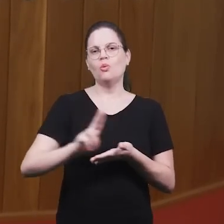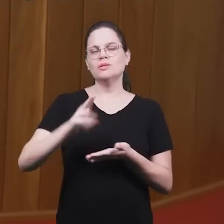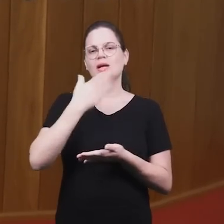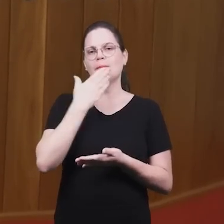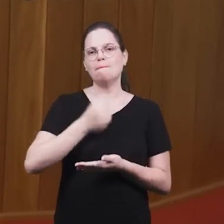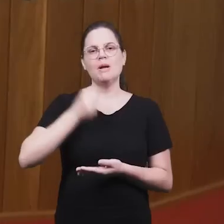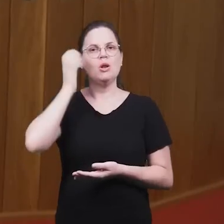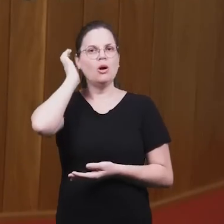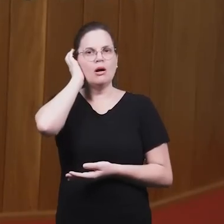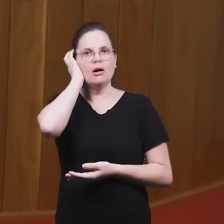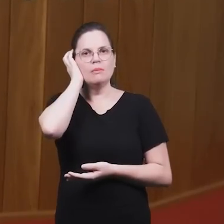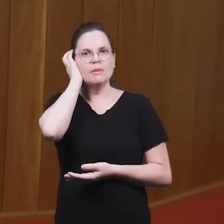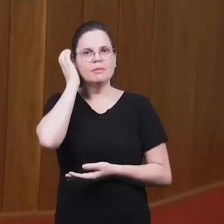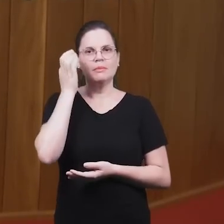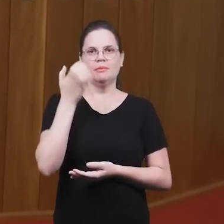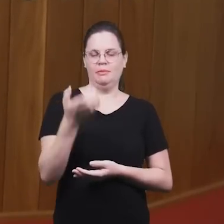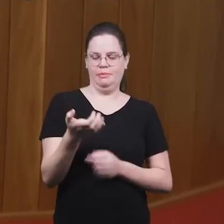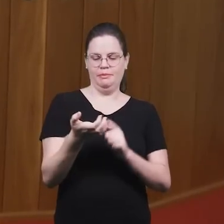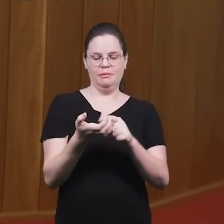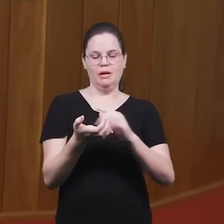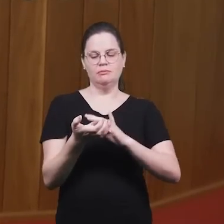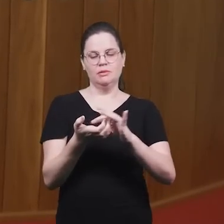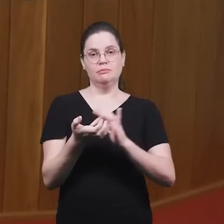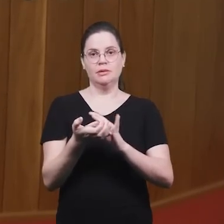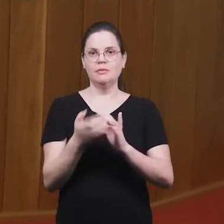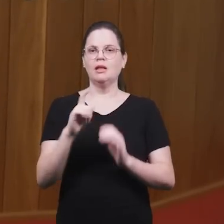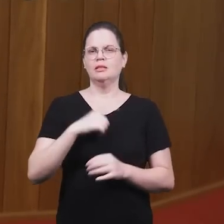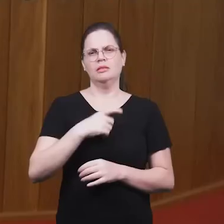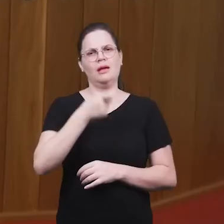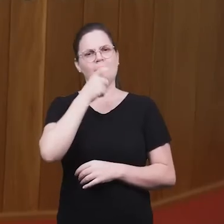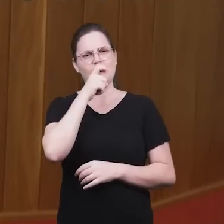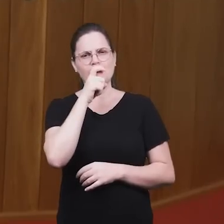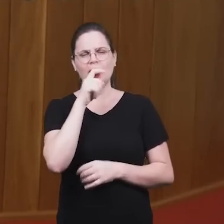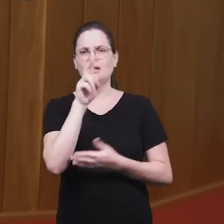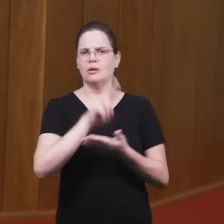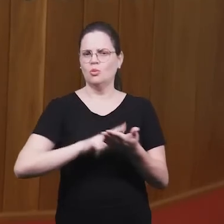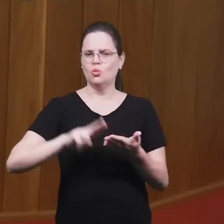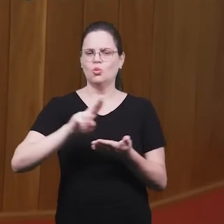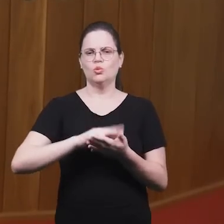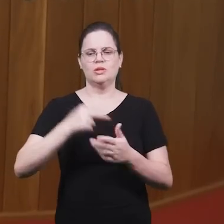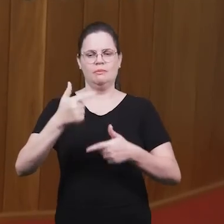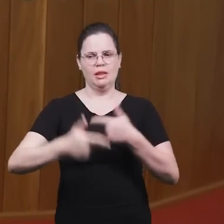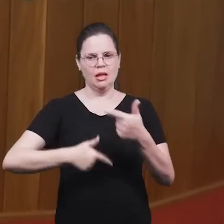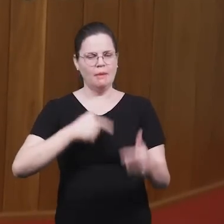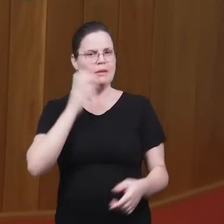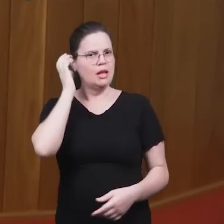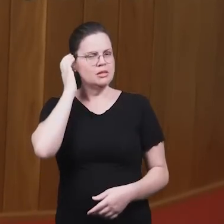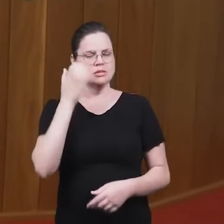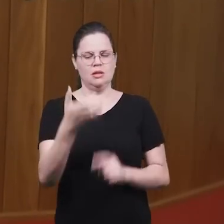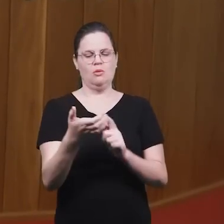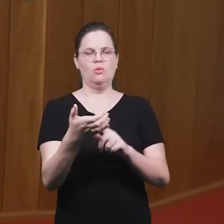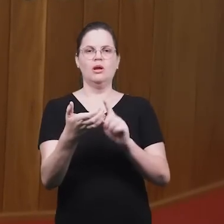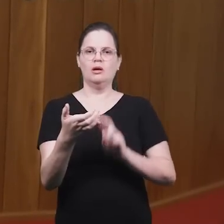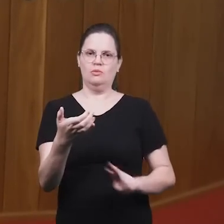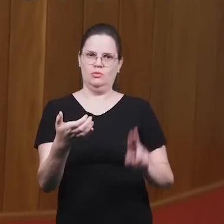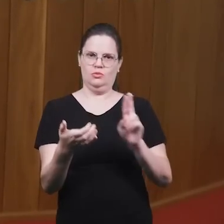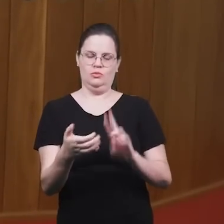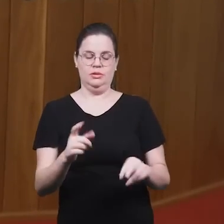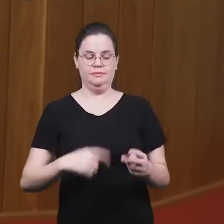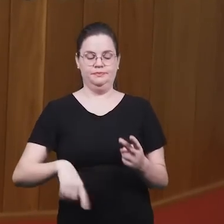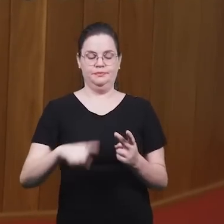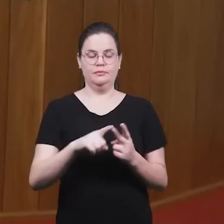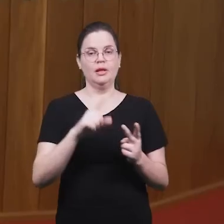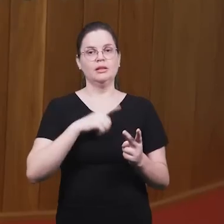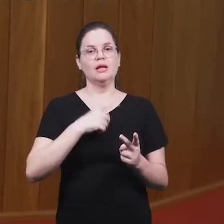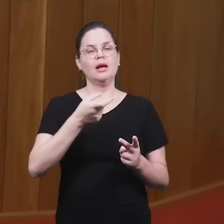melhor o celular. Tem pais que trabalham com o celular, a tia não está falando disso, tá bom? Tem